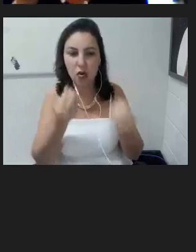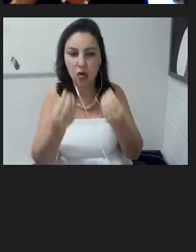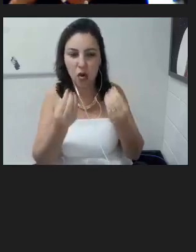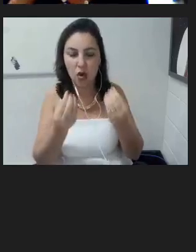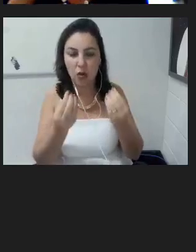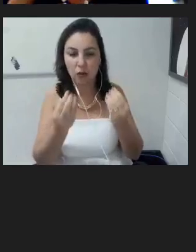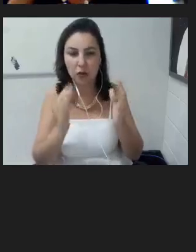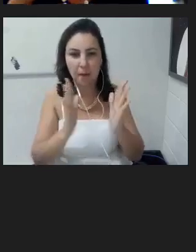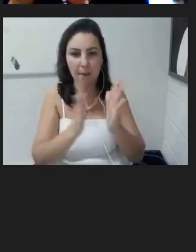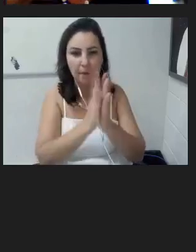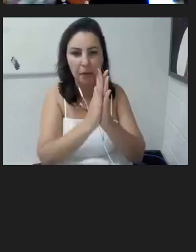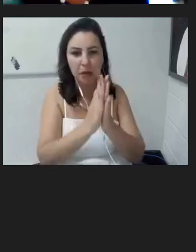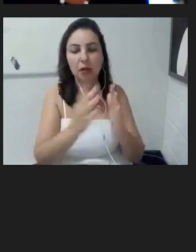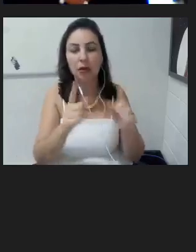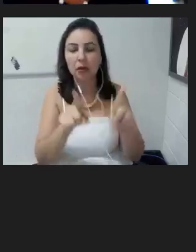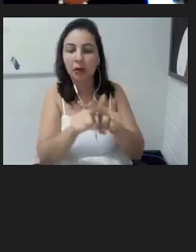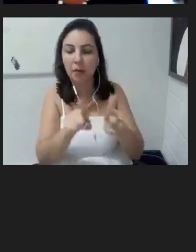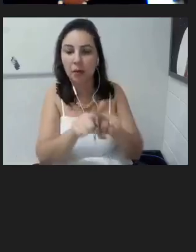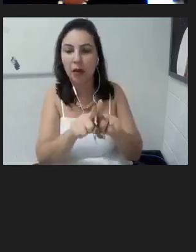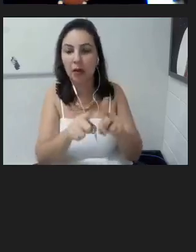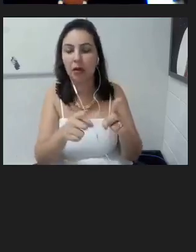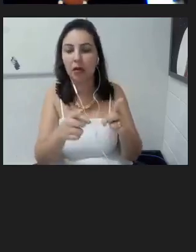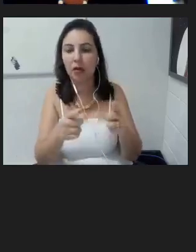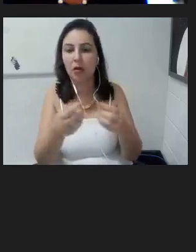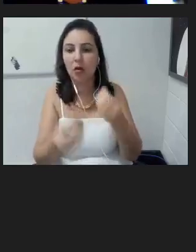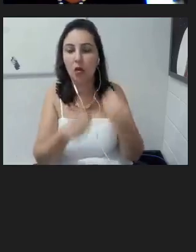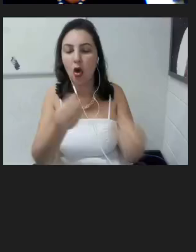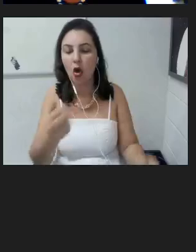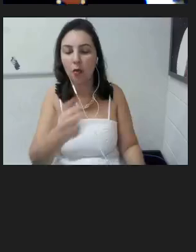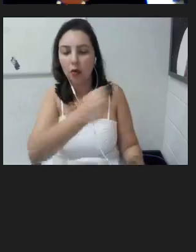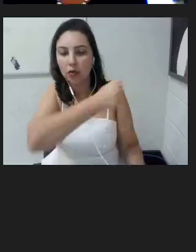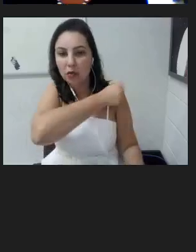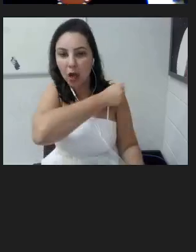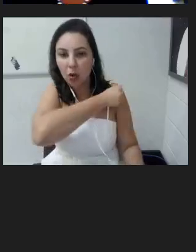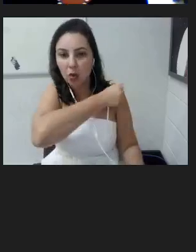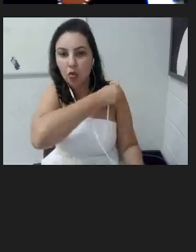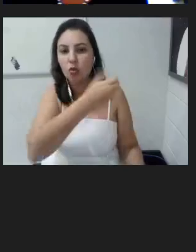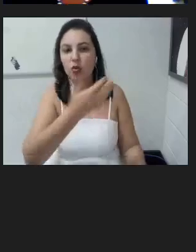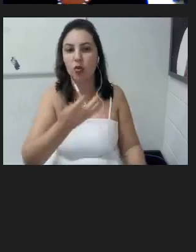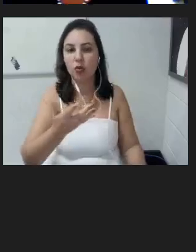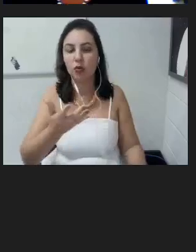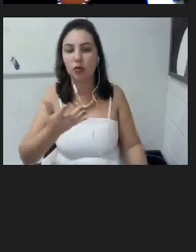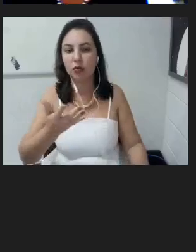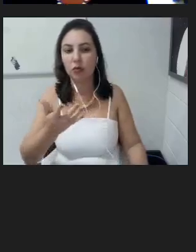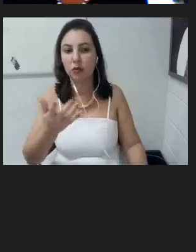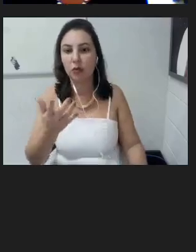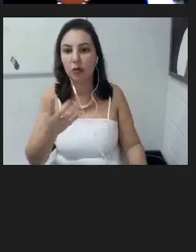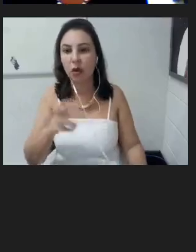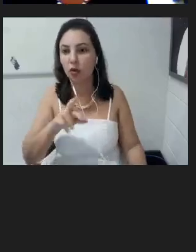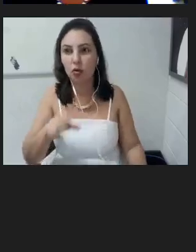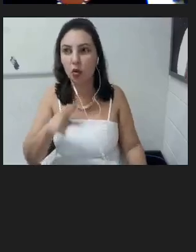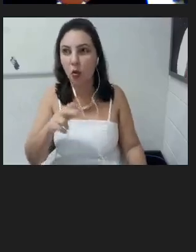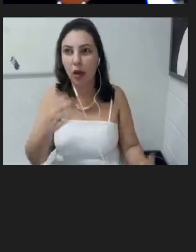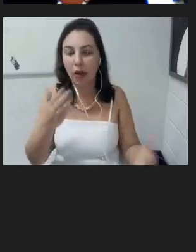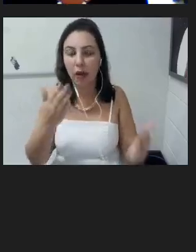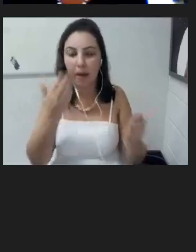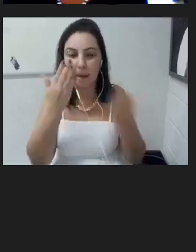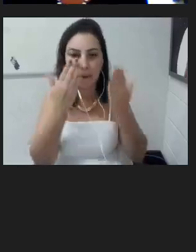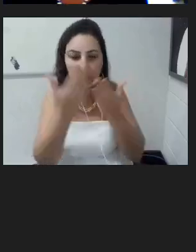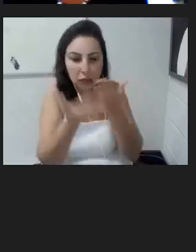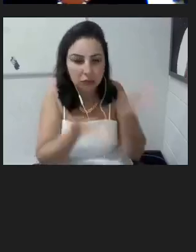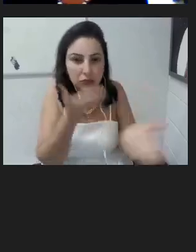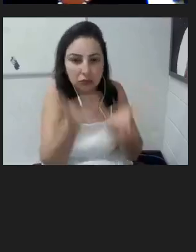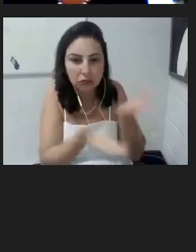do acompanhamento dos alunos, assim, num processo. A gente não vai fazer psicoterapia no campus, mas a gente está